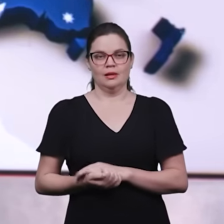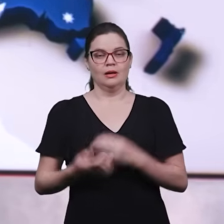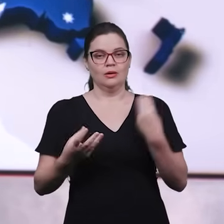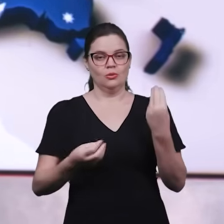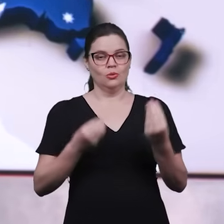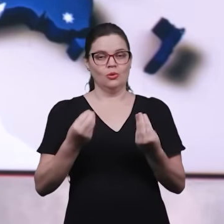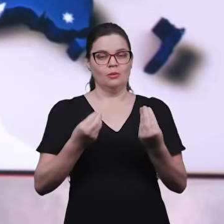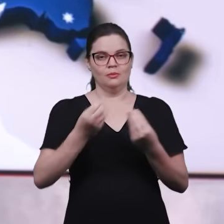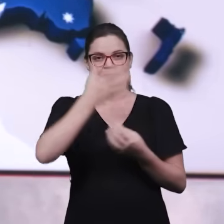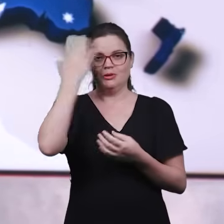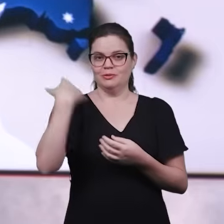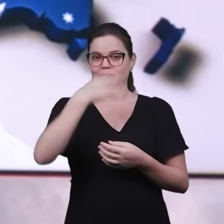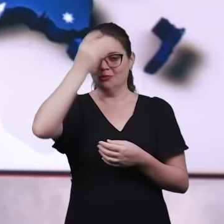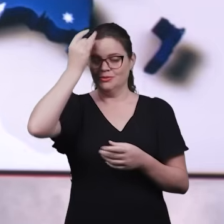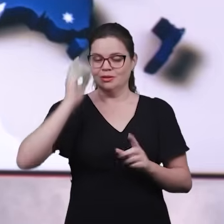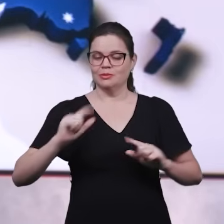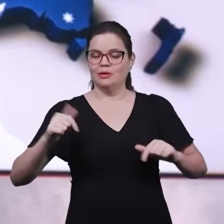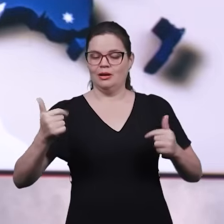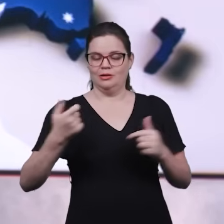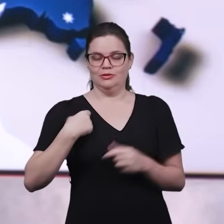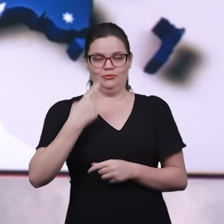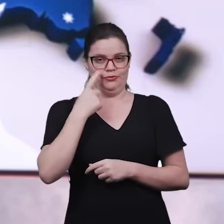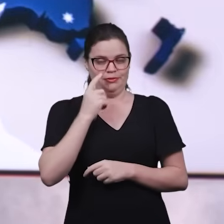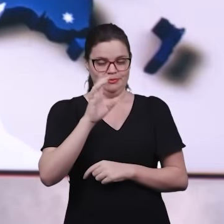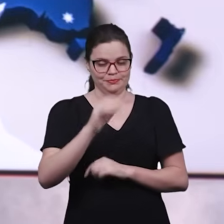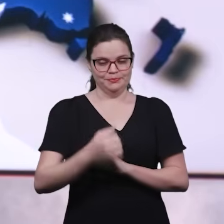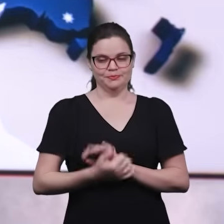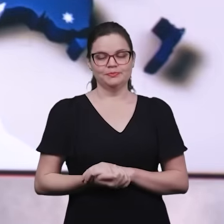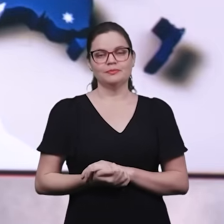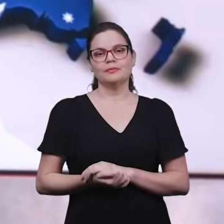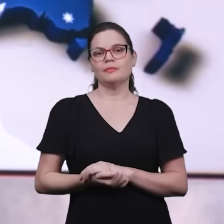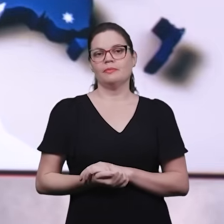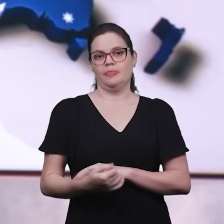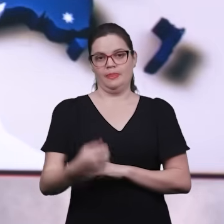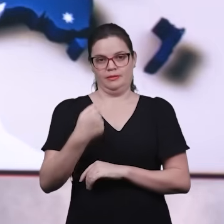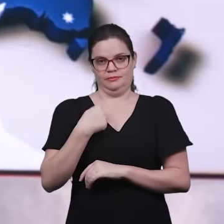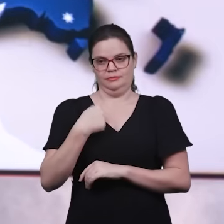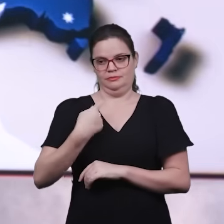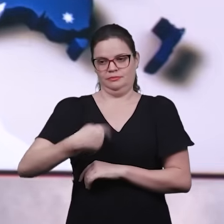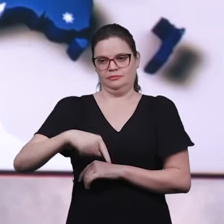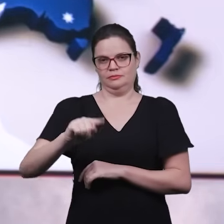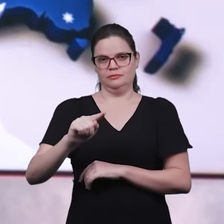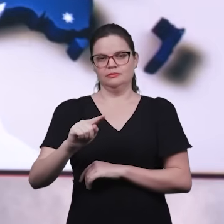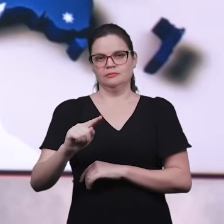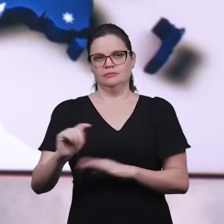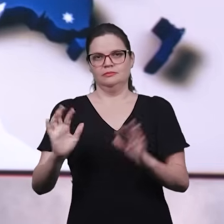o Espírito Santo fez conosco. Eu estava na igreja